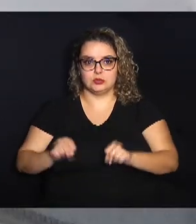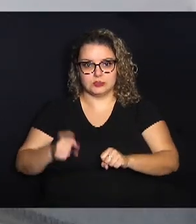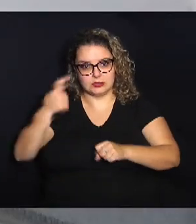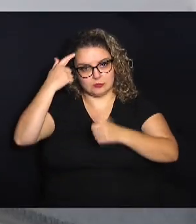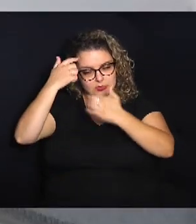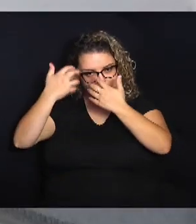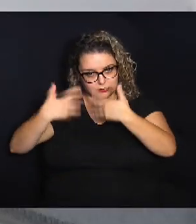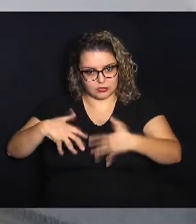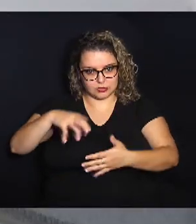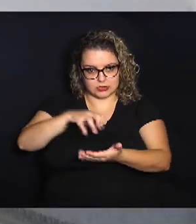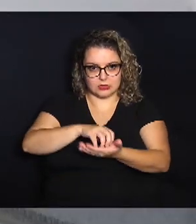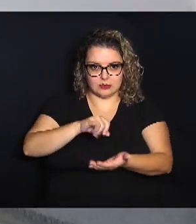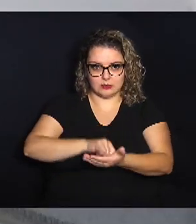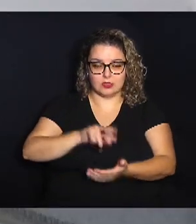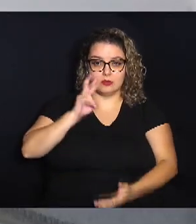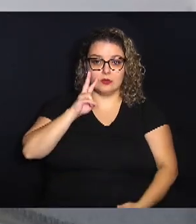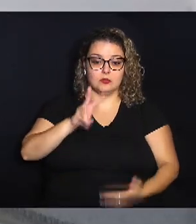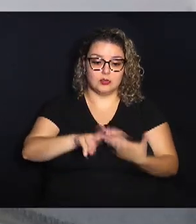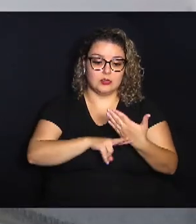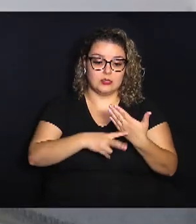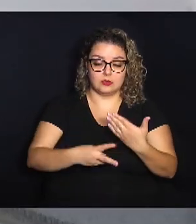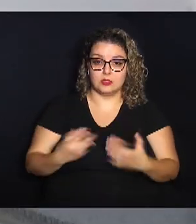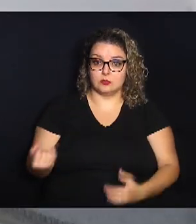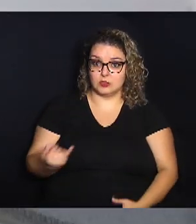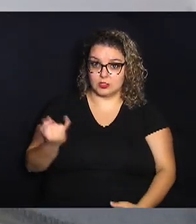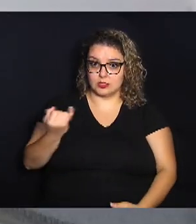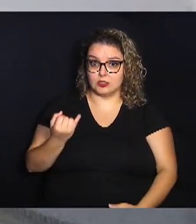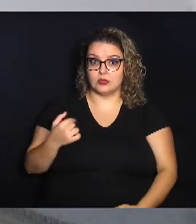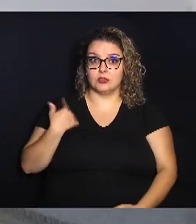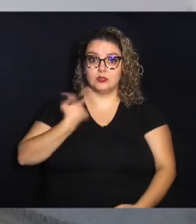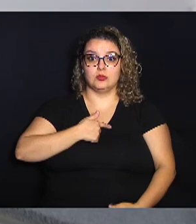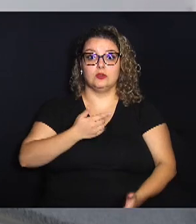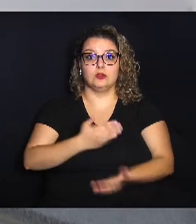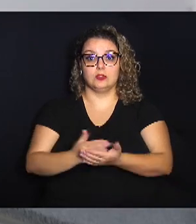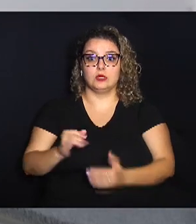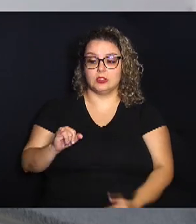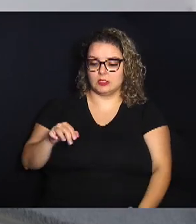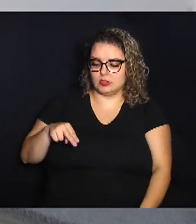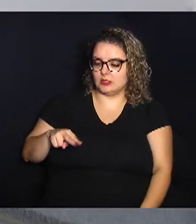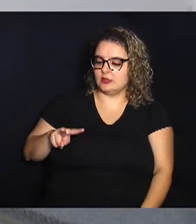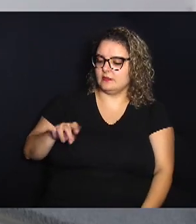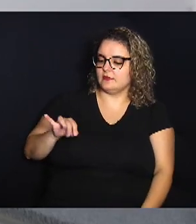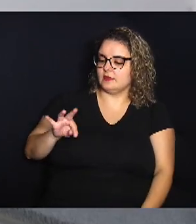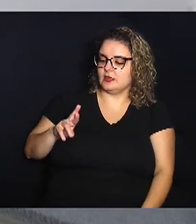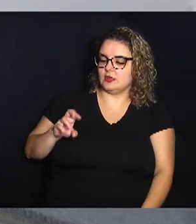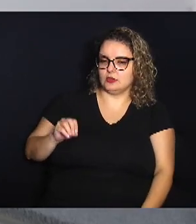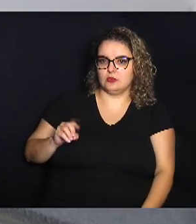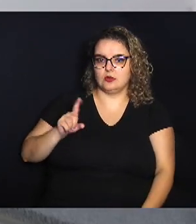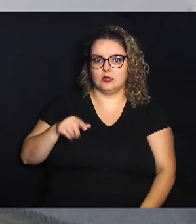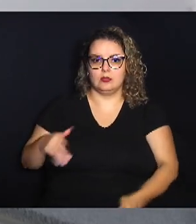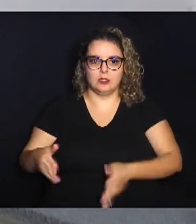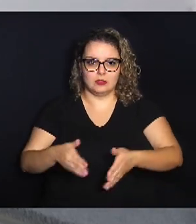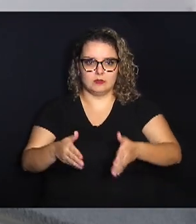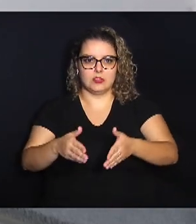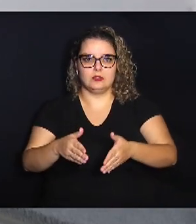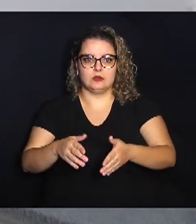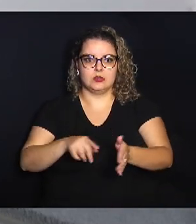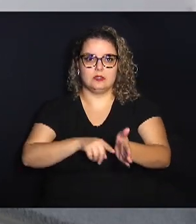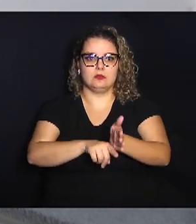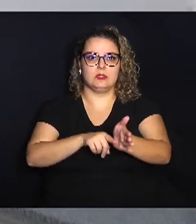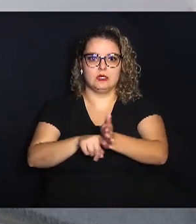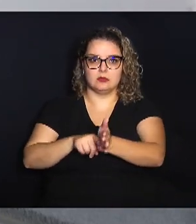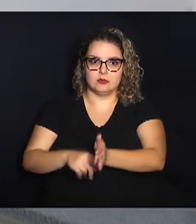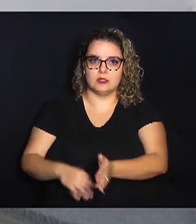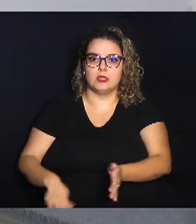viu efeitos muito interessantes, né? Também a gente começou in vitro, porque esse é o caminho da pesquisa. E aí veio